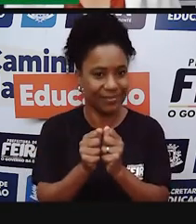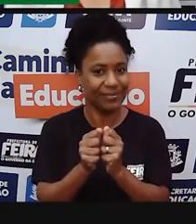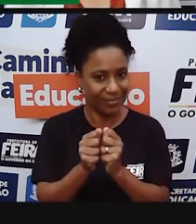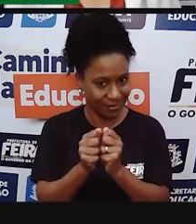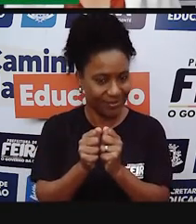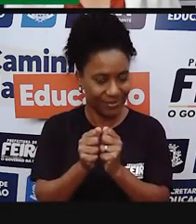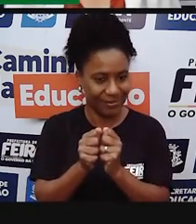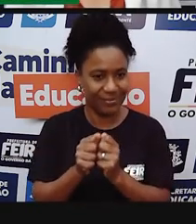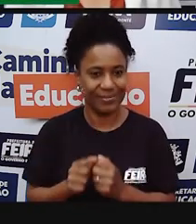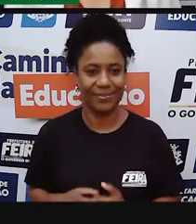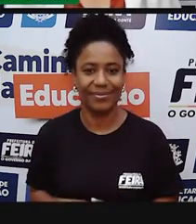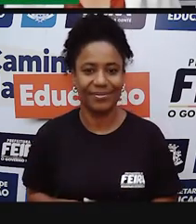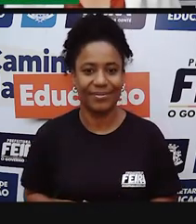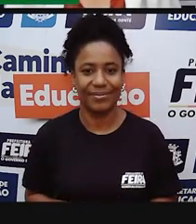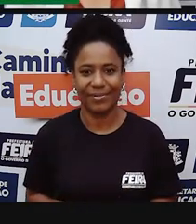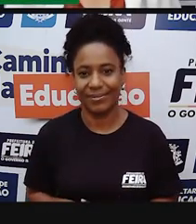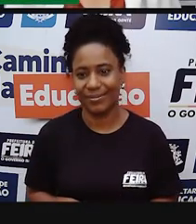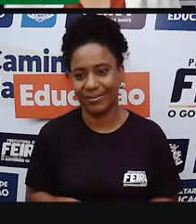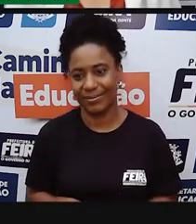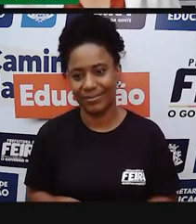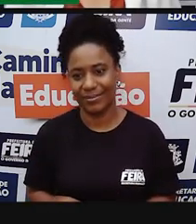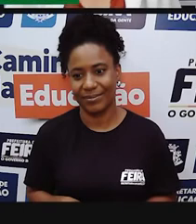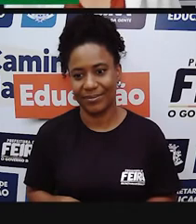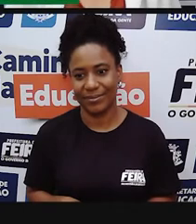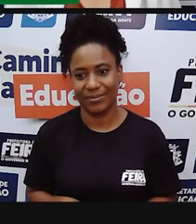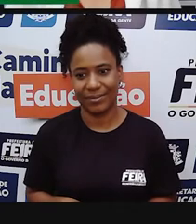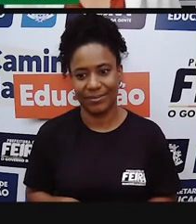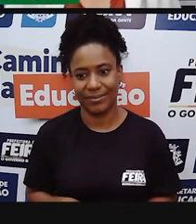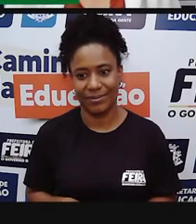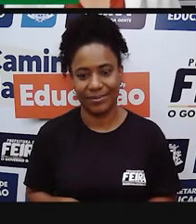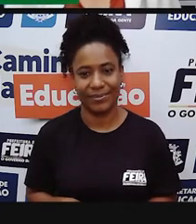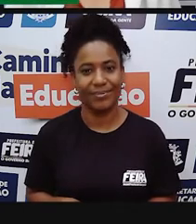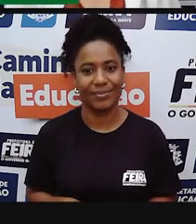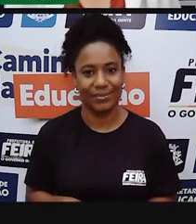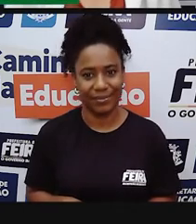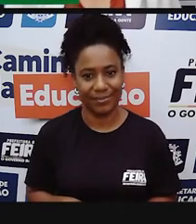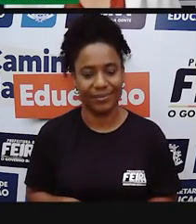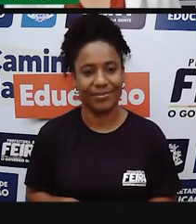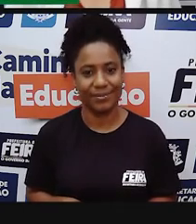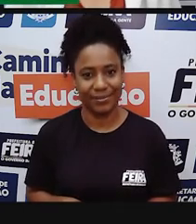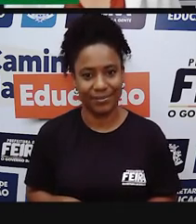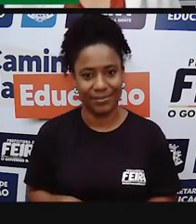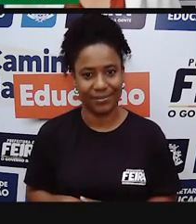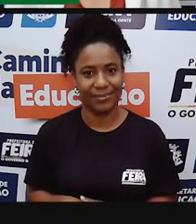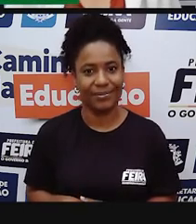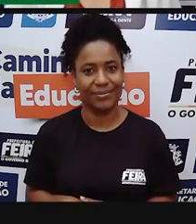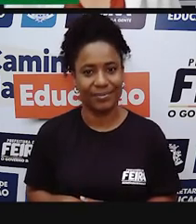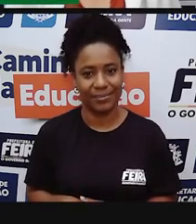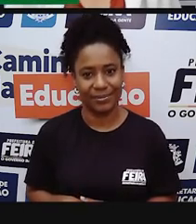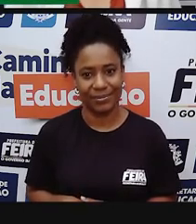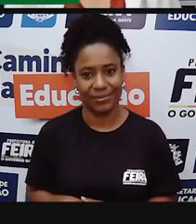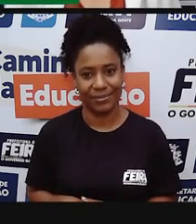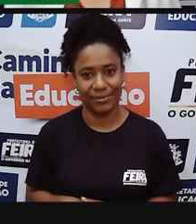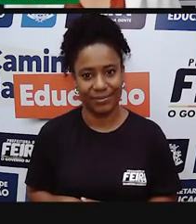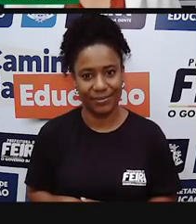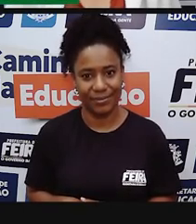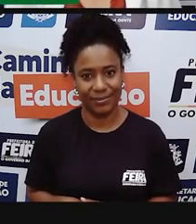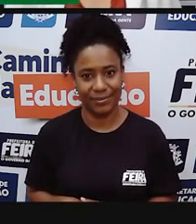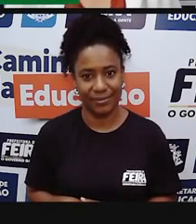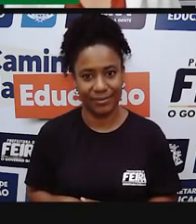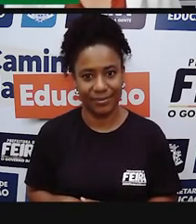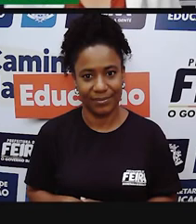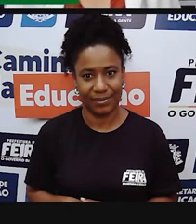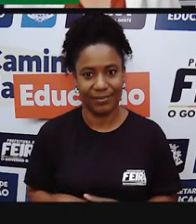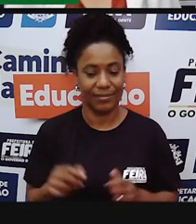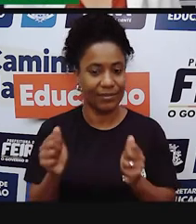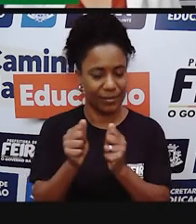pertinho do outro fica muito bem e perto de mim certo agora eles estão perto e vou falar